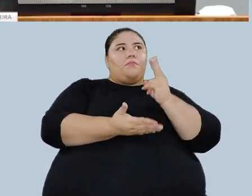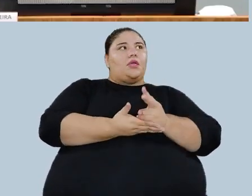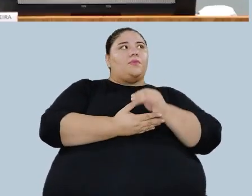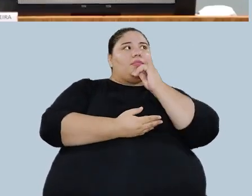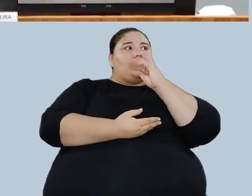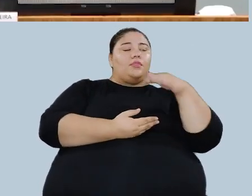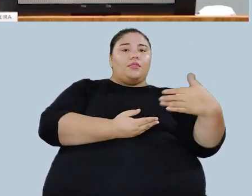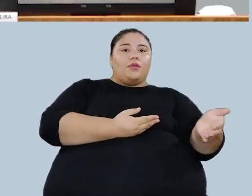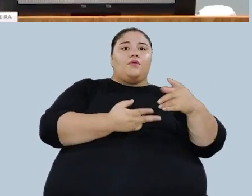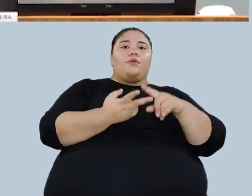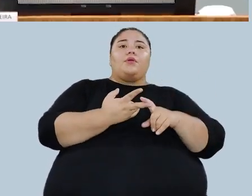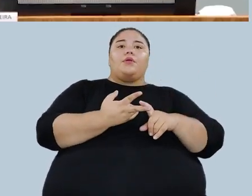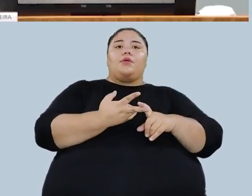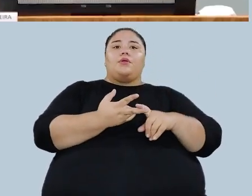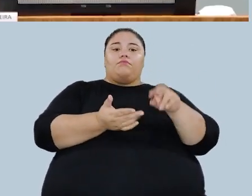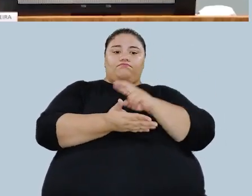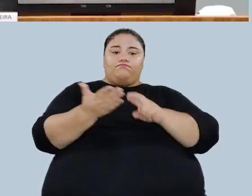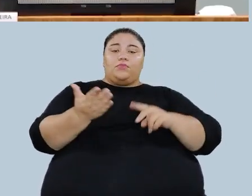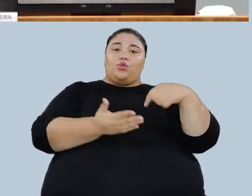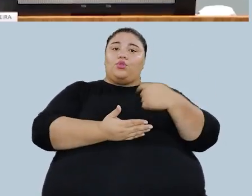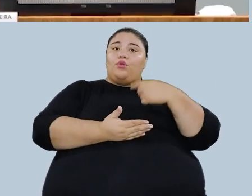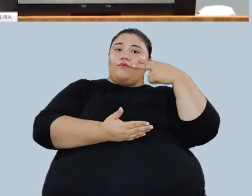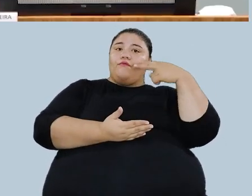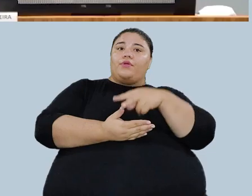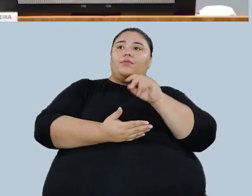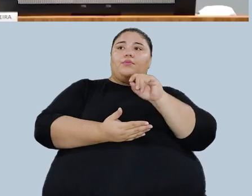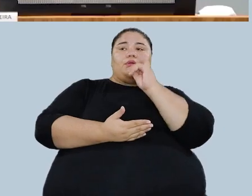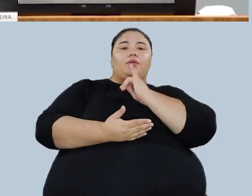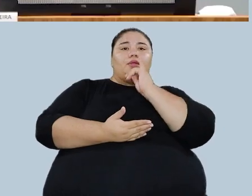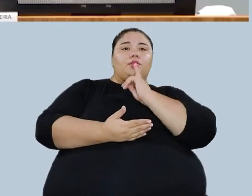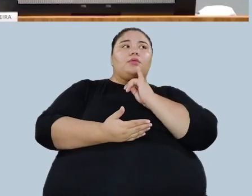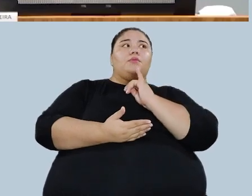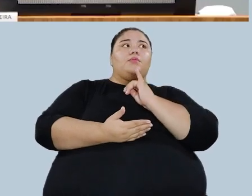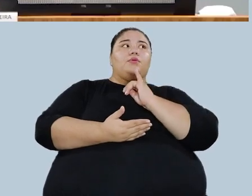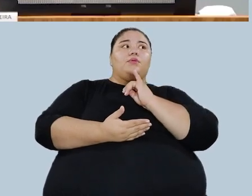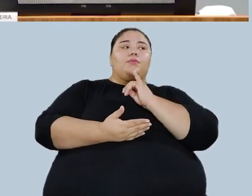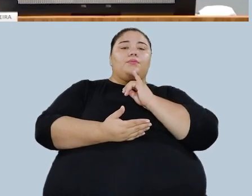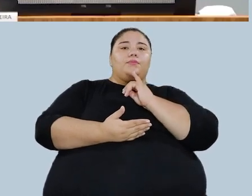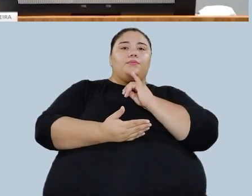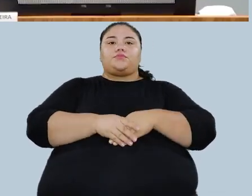Então, essas receitas aqui, nós só veremos aqui